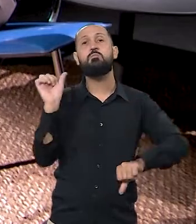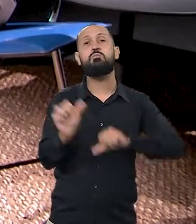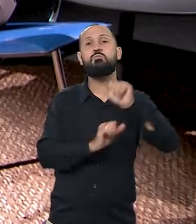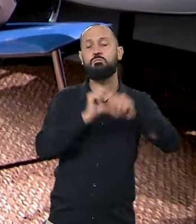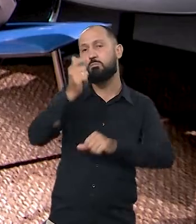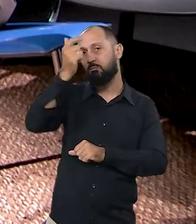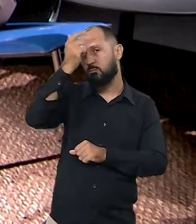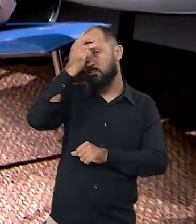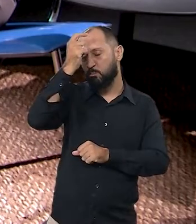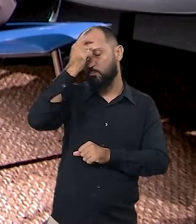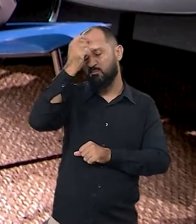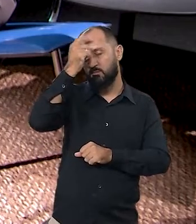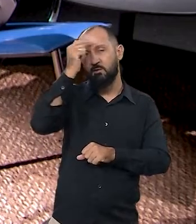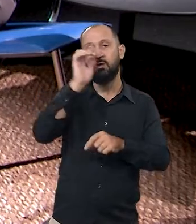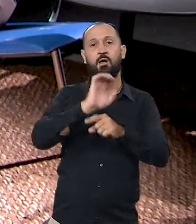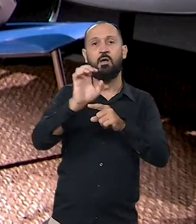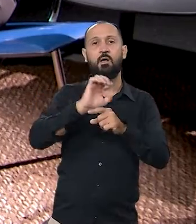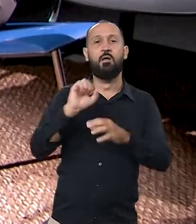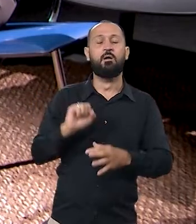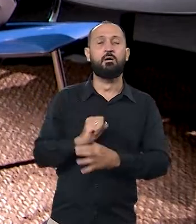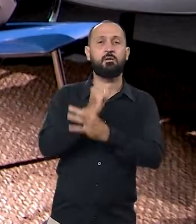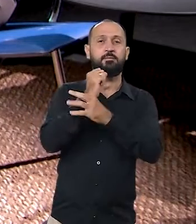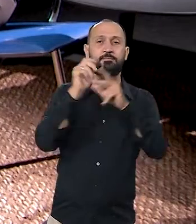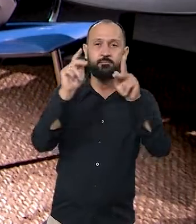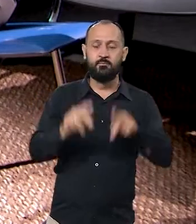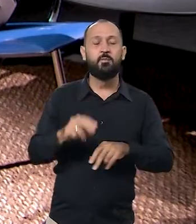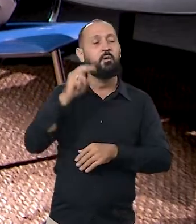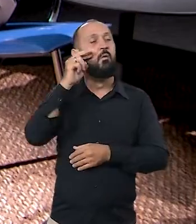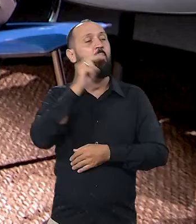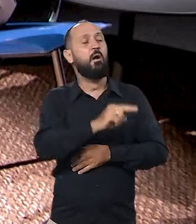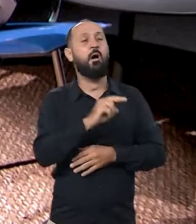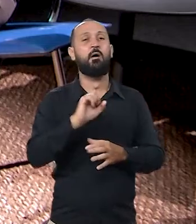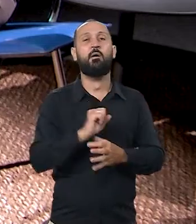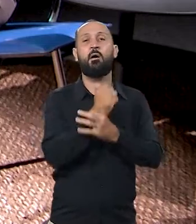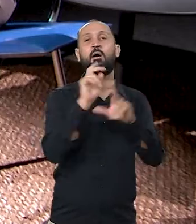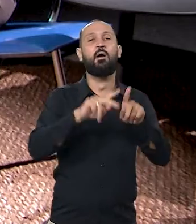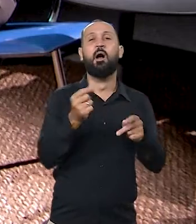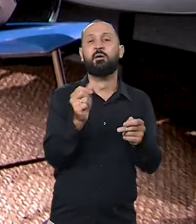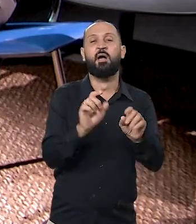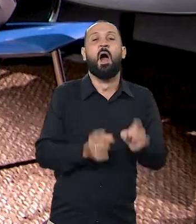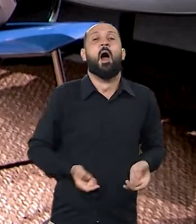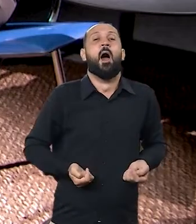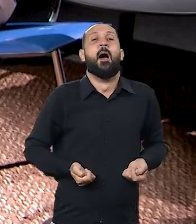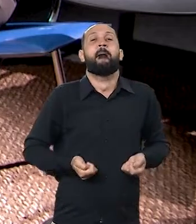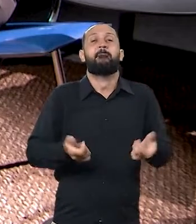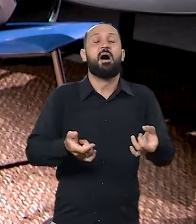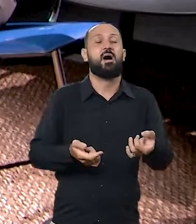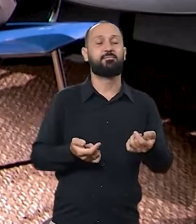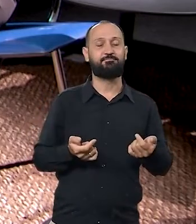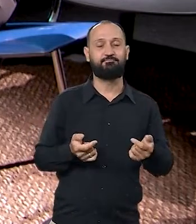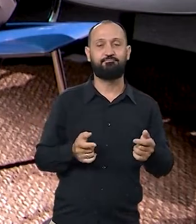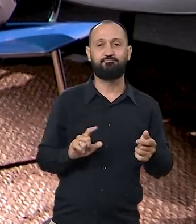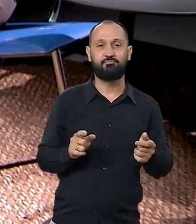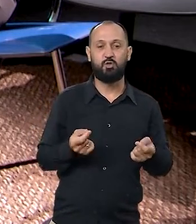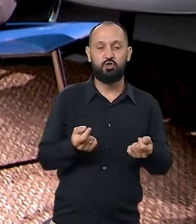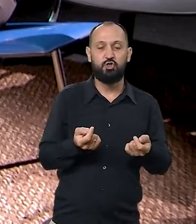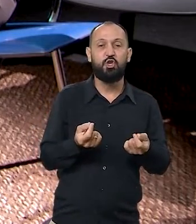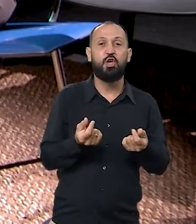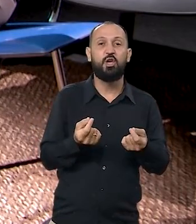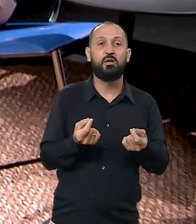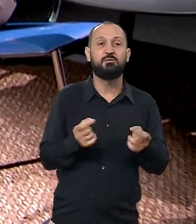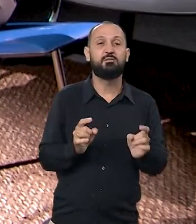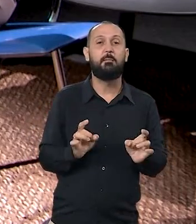foi mudar a mentalidade do Estado e encarar a segurança pública. Ver segurança pública não como gasto, mas segurança pública